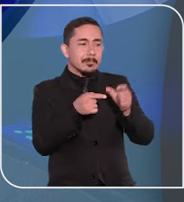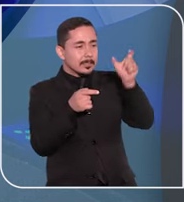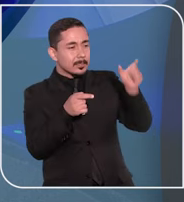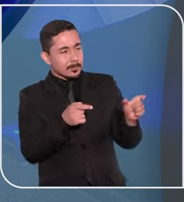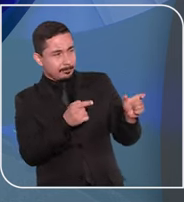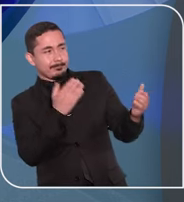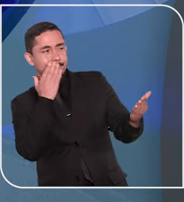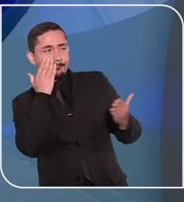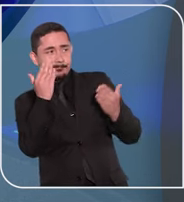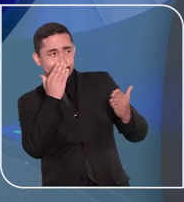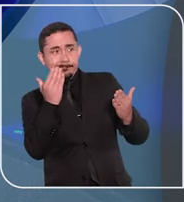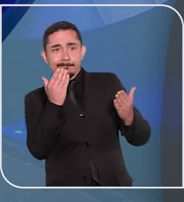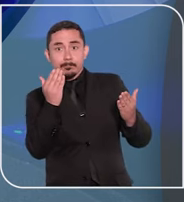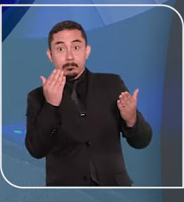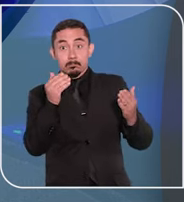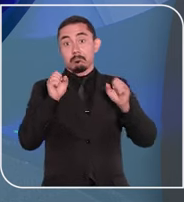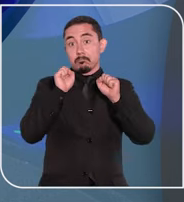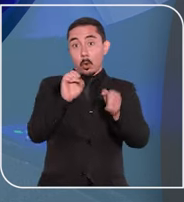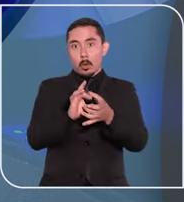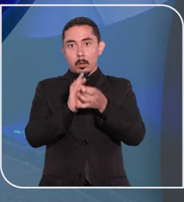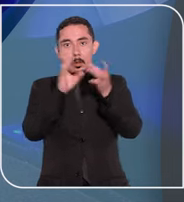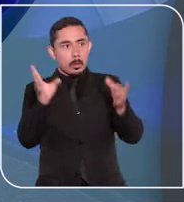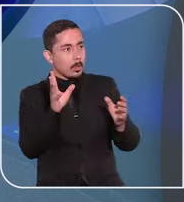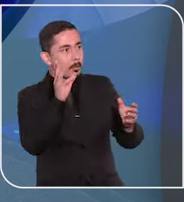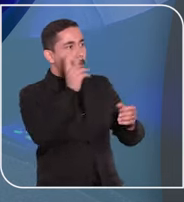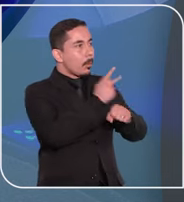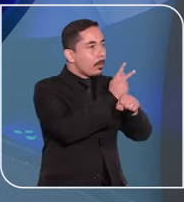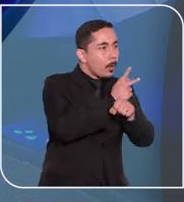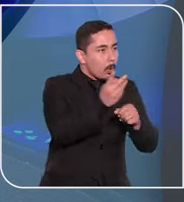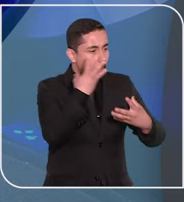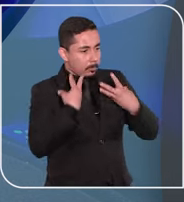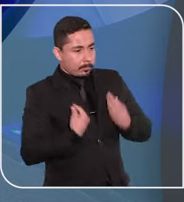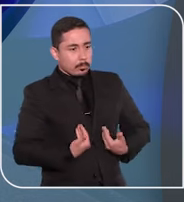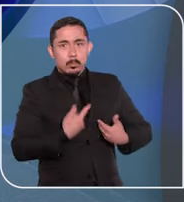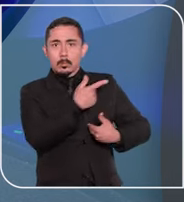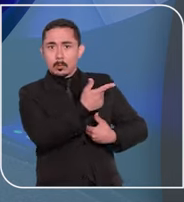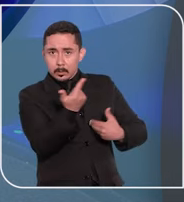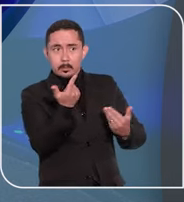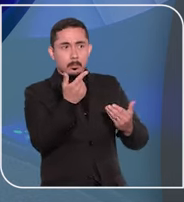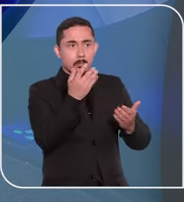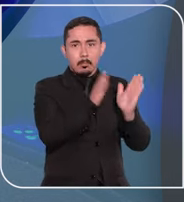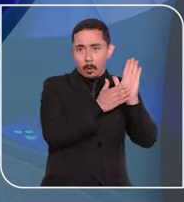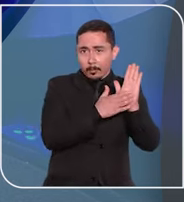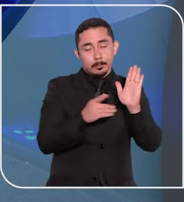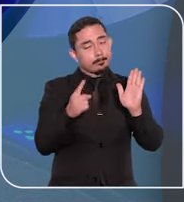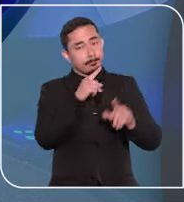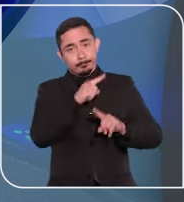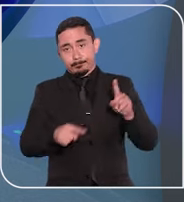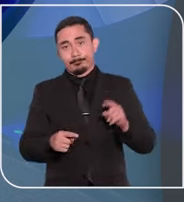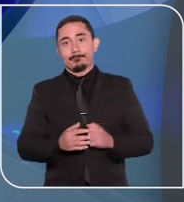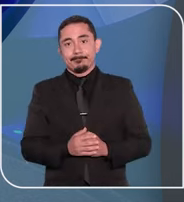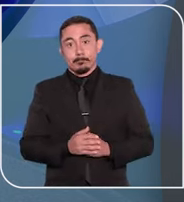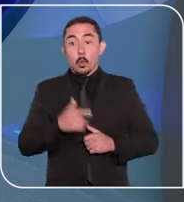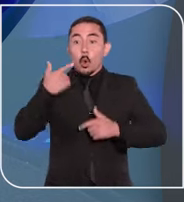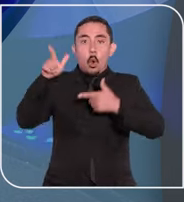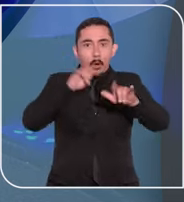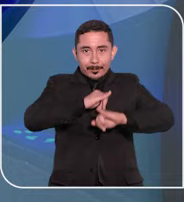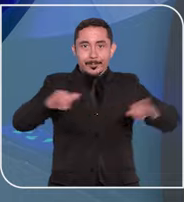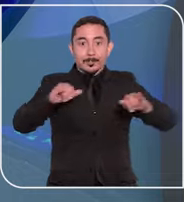atitude suspeita não justifica busca pessoal e invalida provas colhidas no procedimento. Você confere